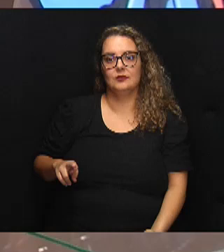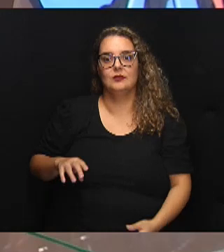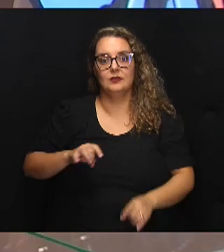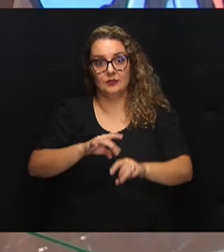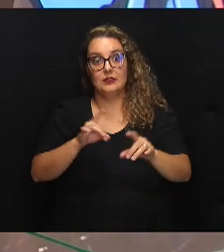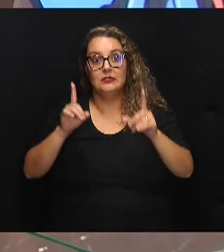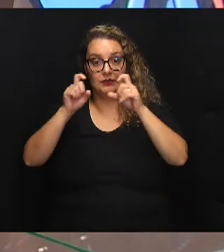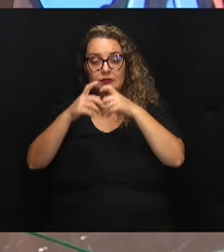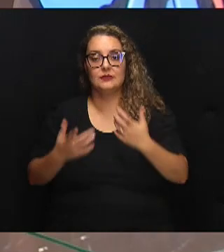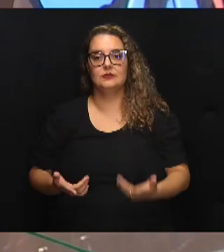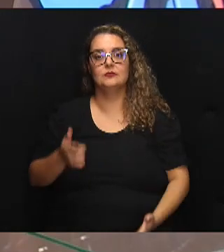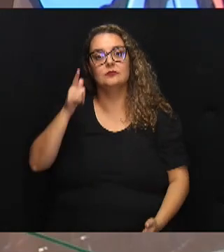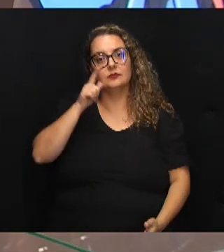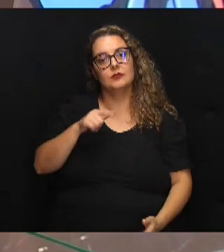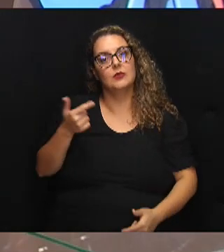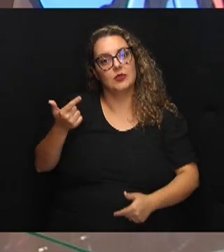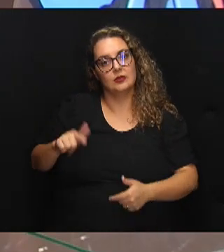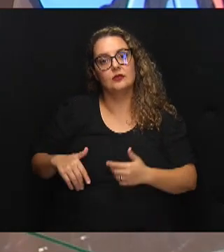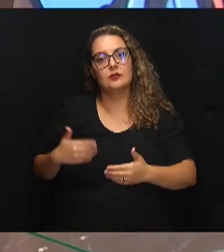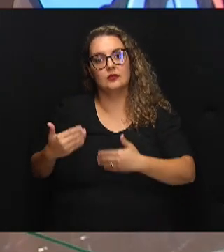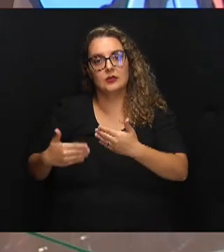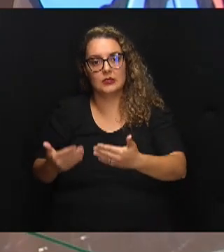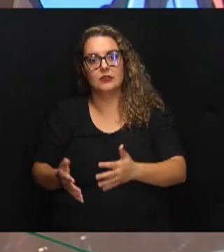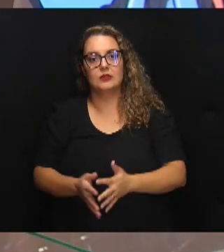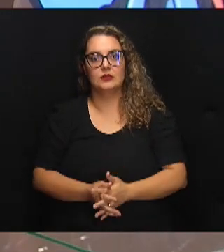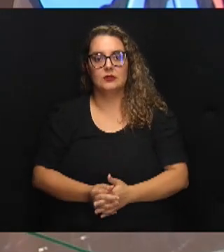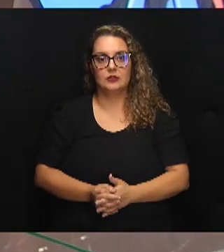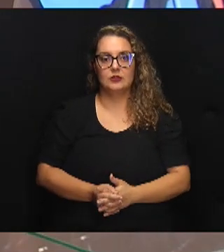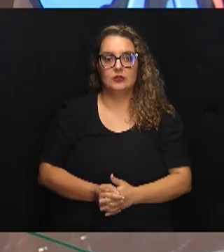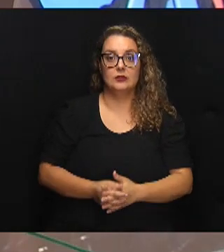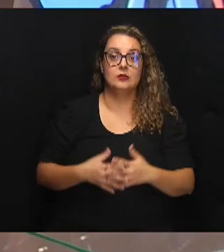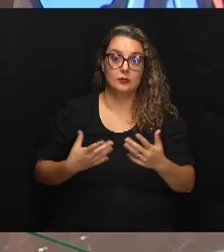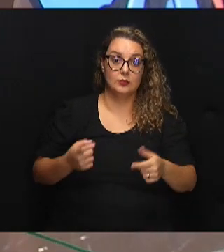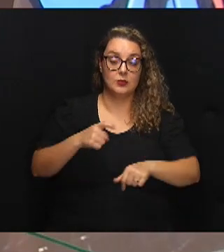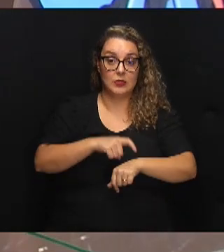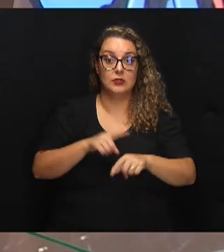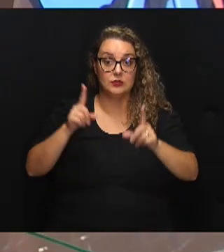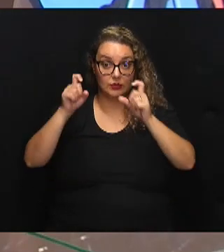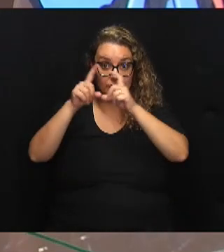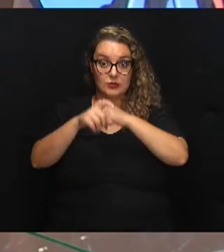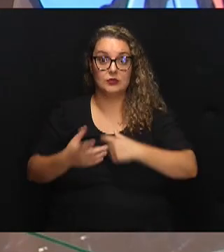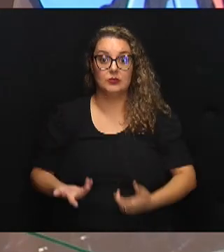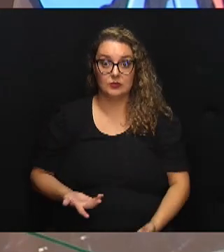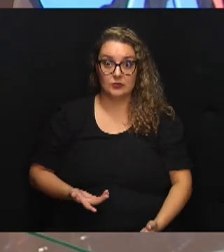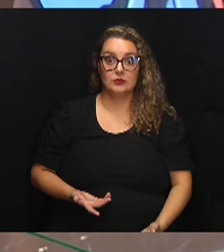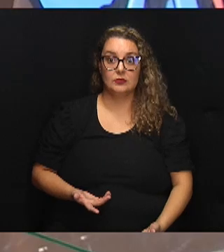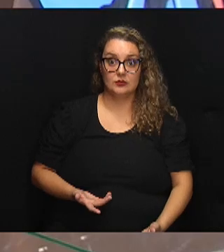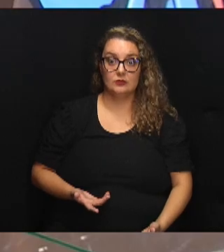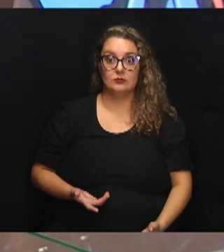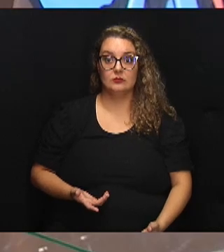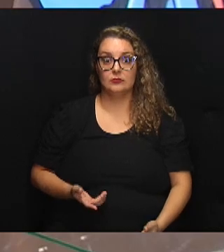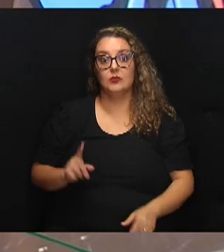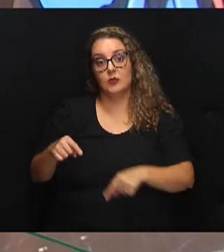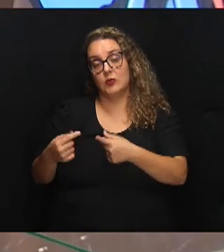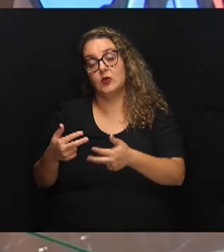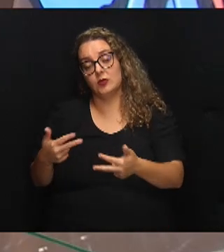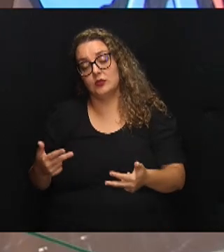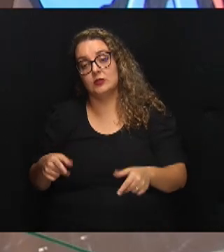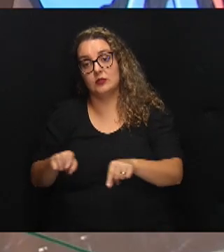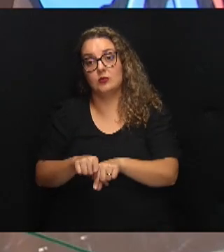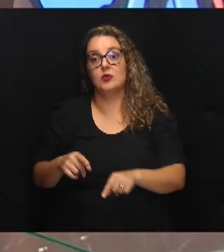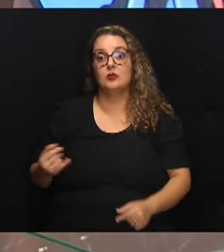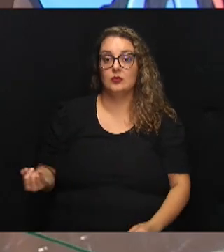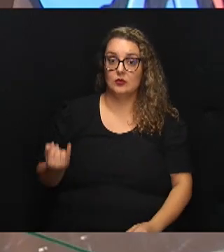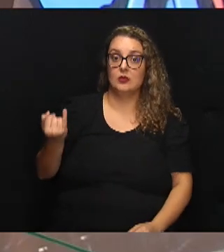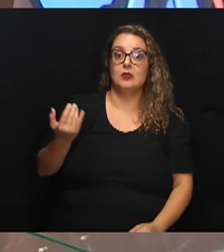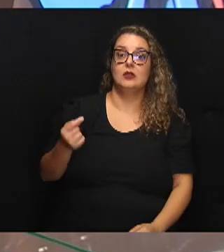mas conseguiu manter. E por mais que foi um período difícil, por outro lado foi importante, porque